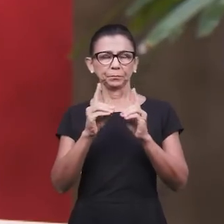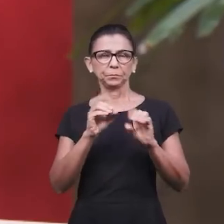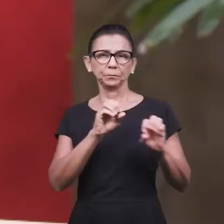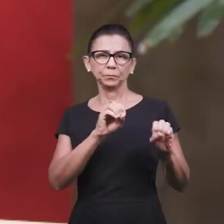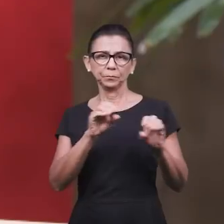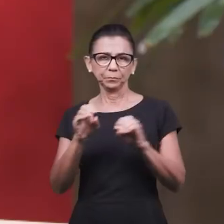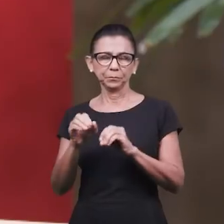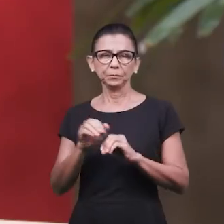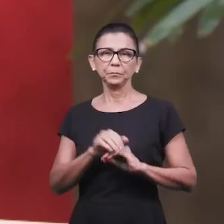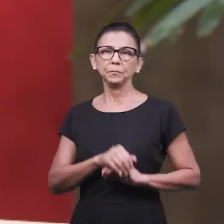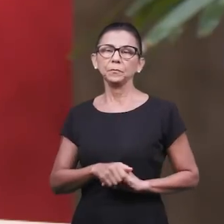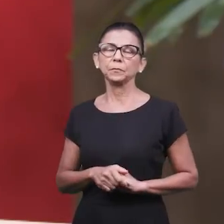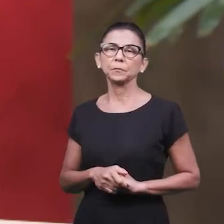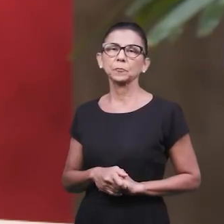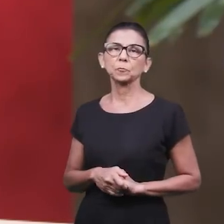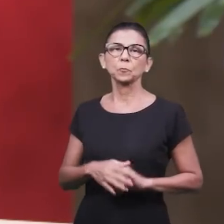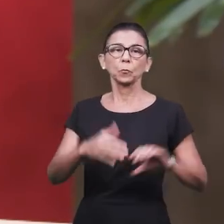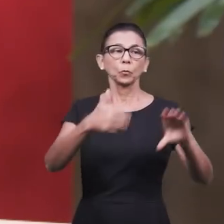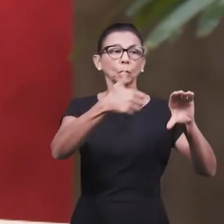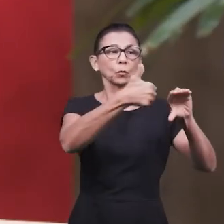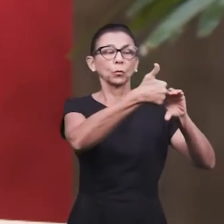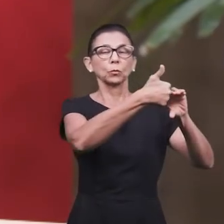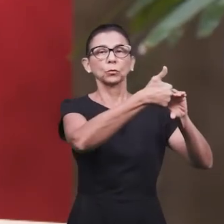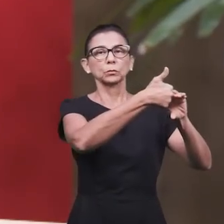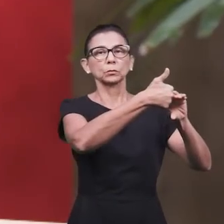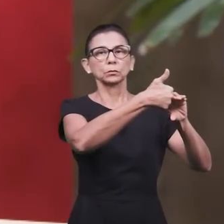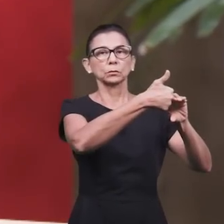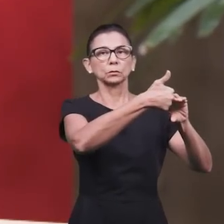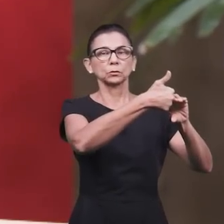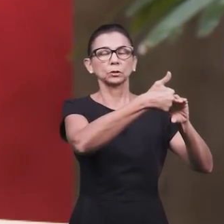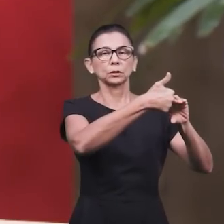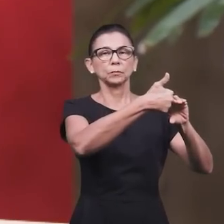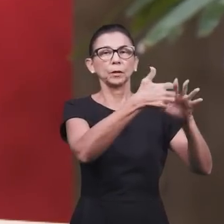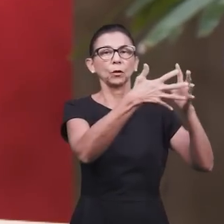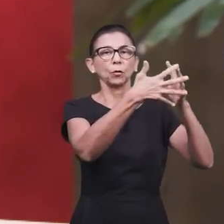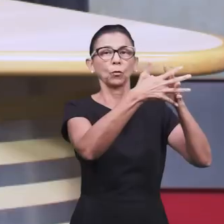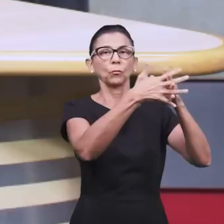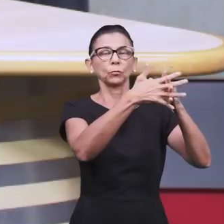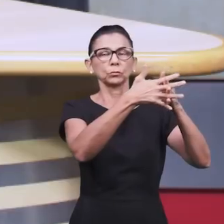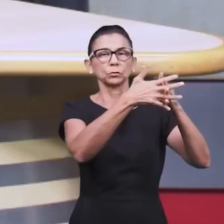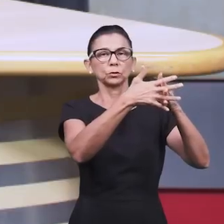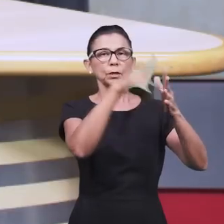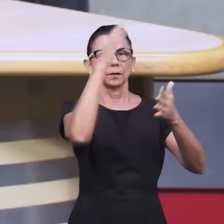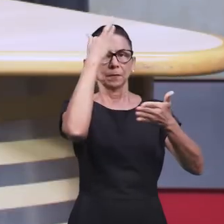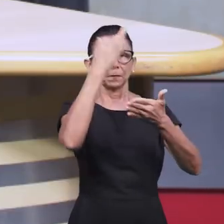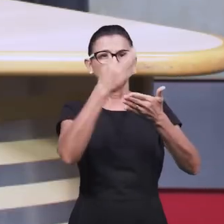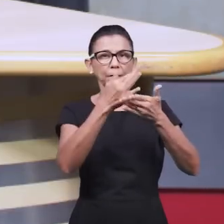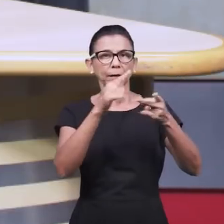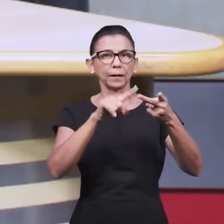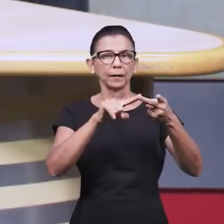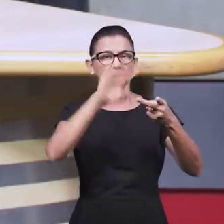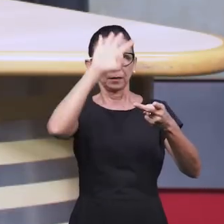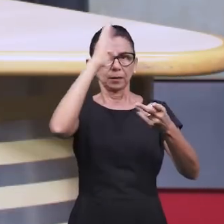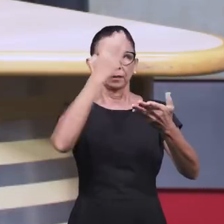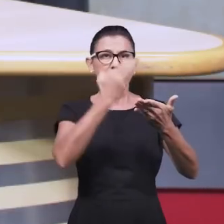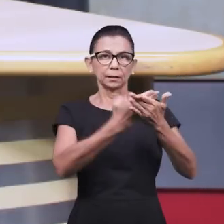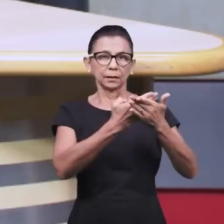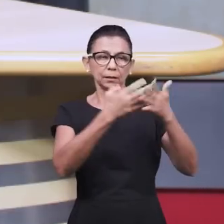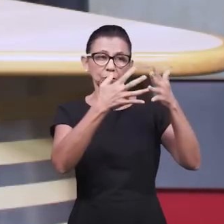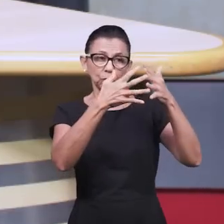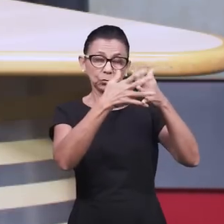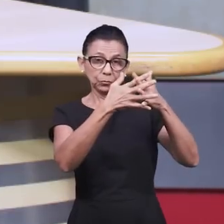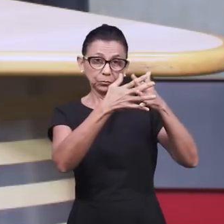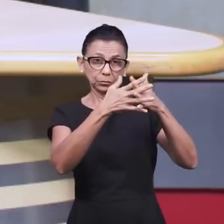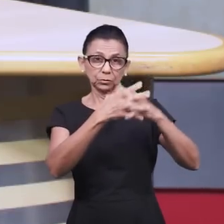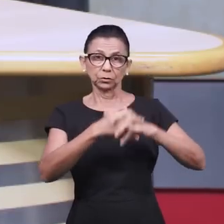ensinar. O cristianismo confundiu fé com crer. E não é. Não é?